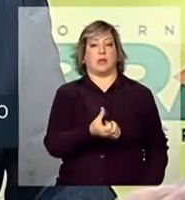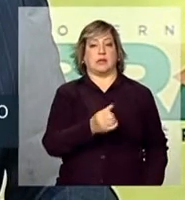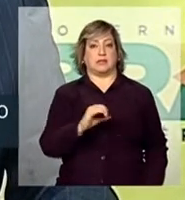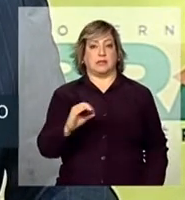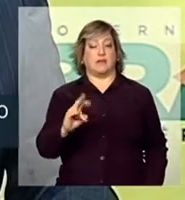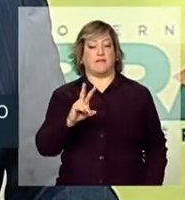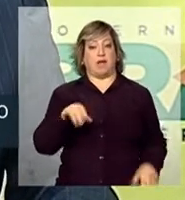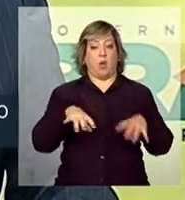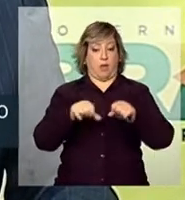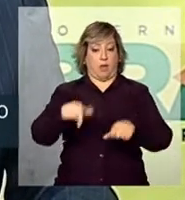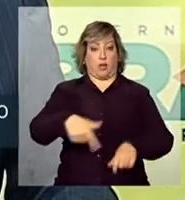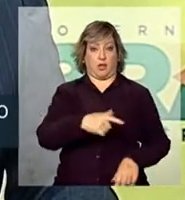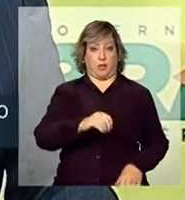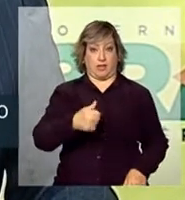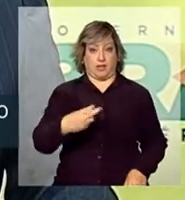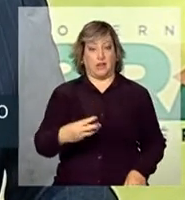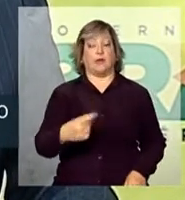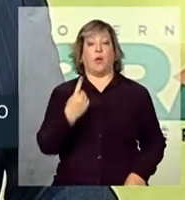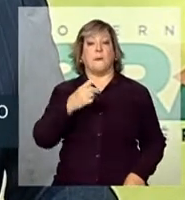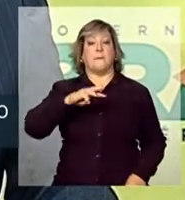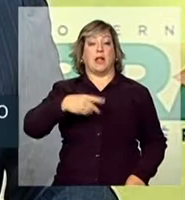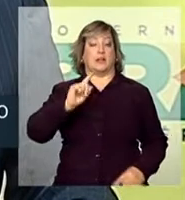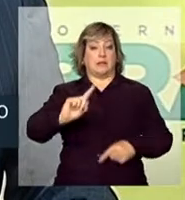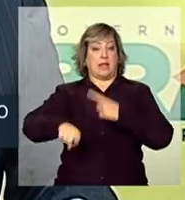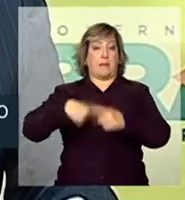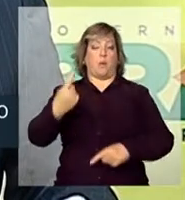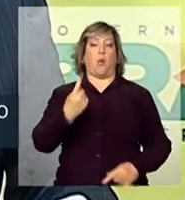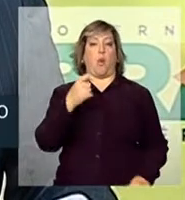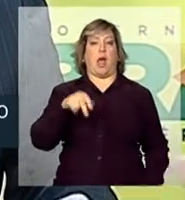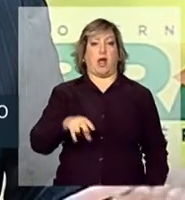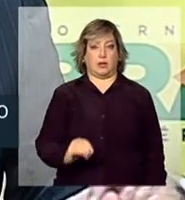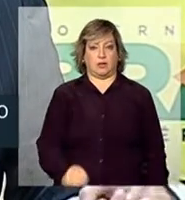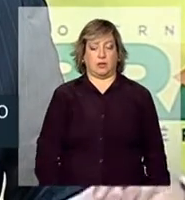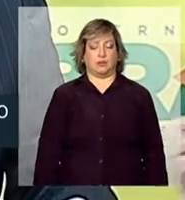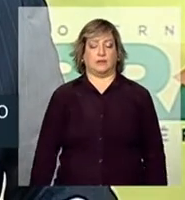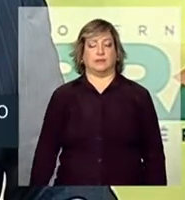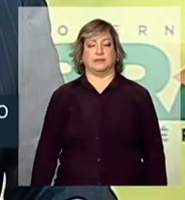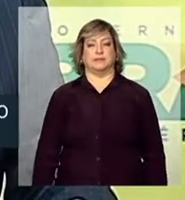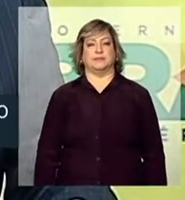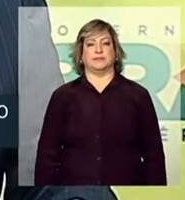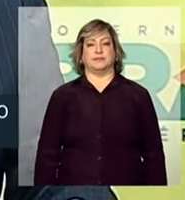cuidar no atual 1 milhão que concluirá após um ano tá